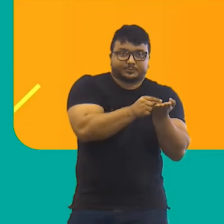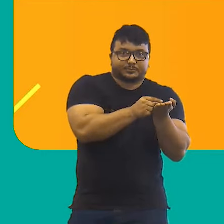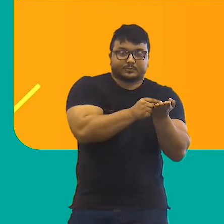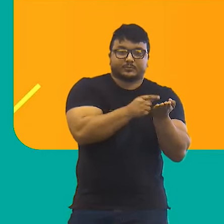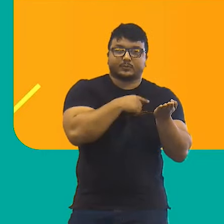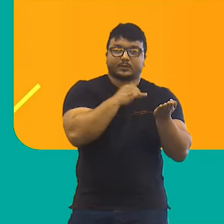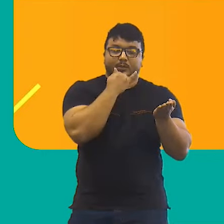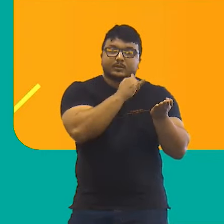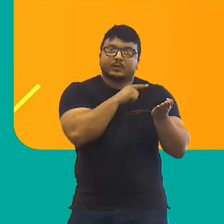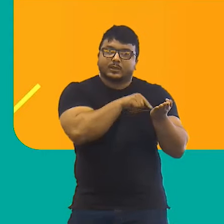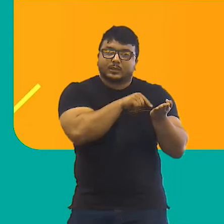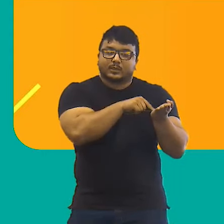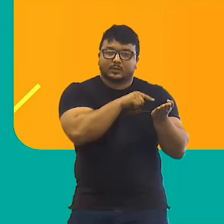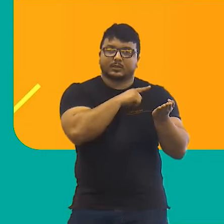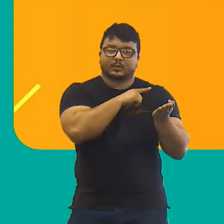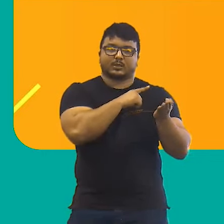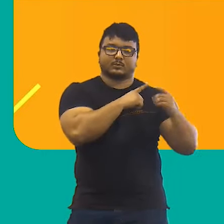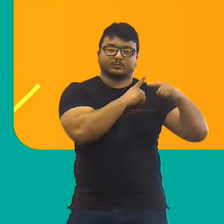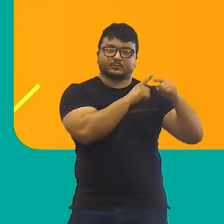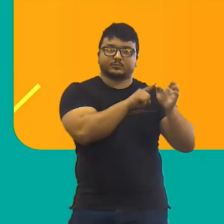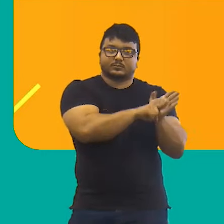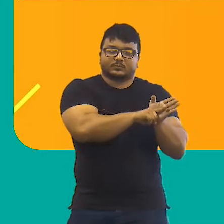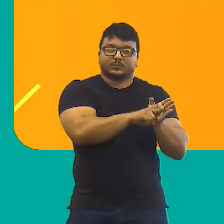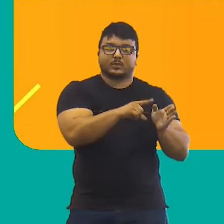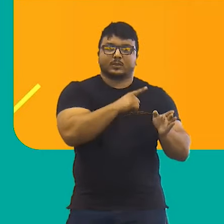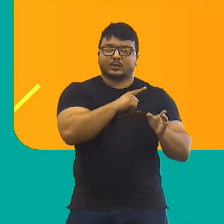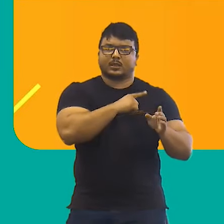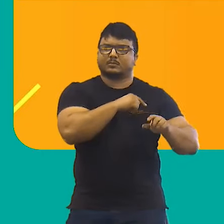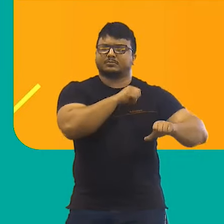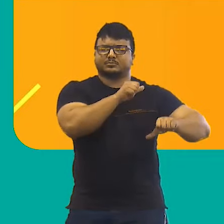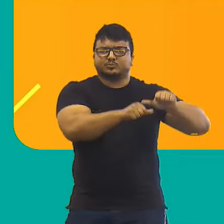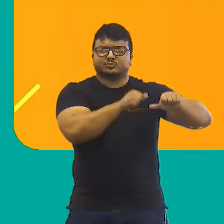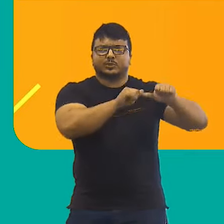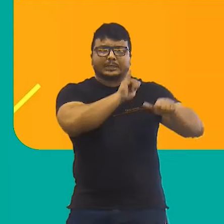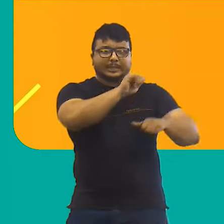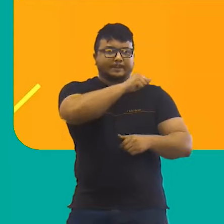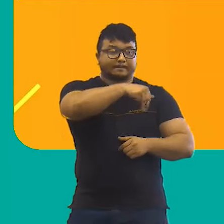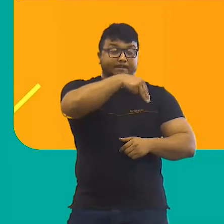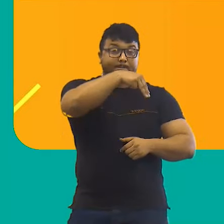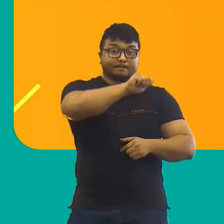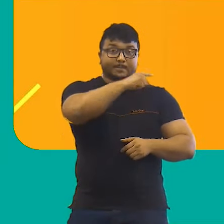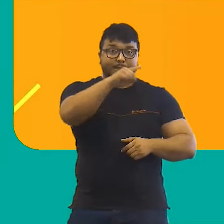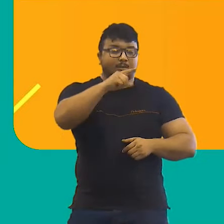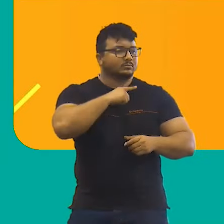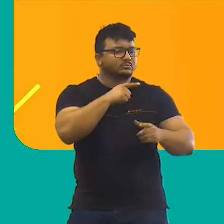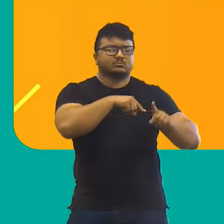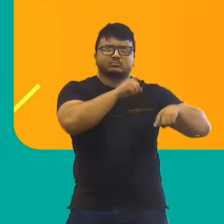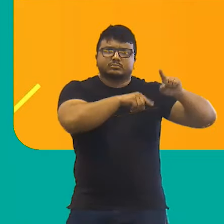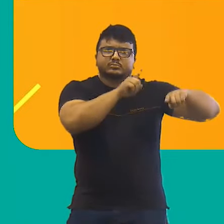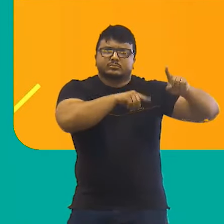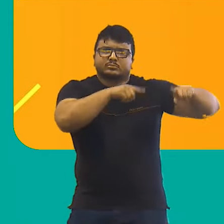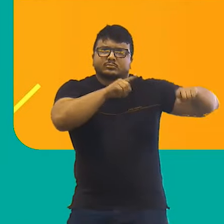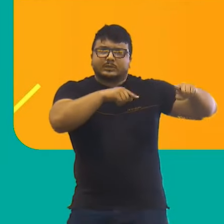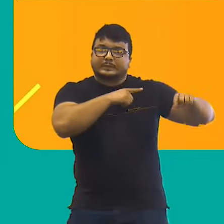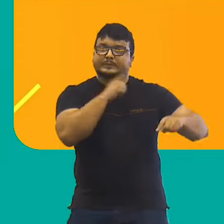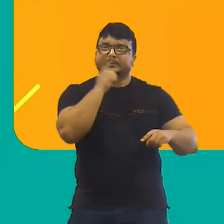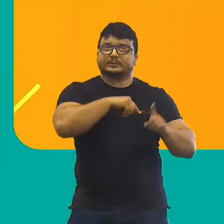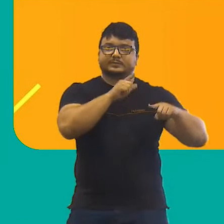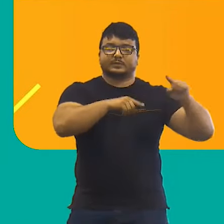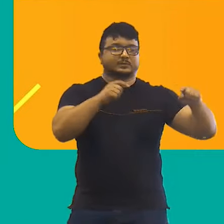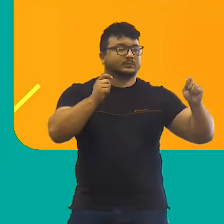um eletroímã. E ele fica variando o campo magnético aqui perto dele. Eu boto ele para fazer